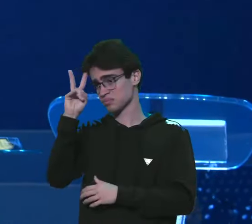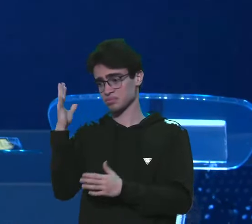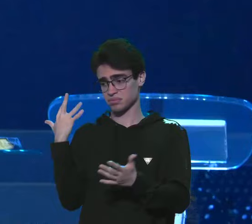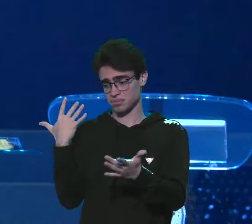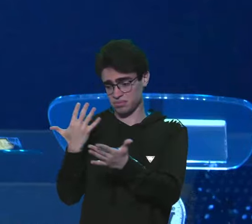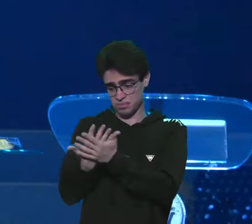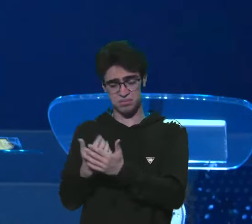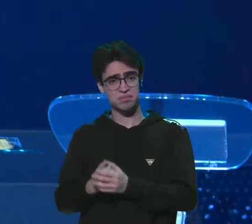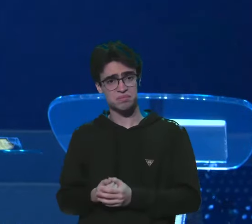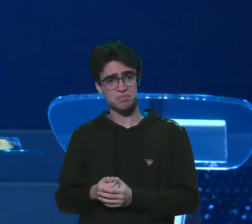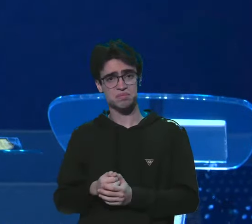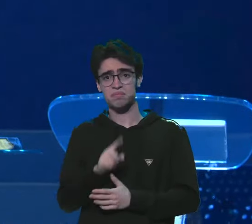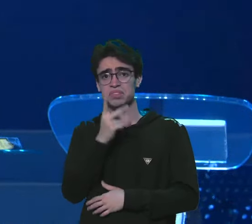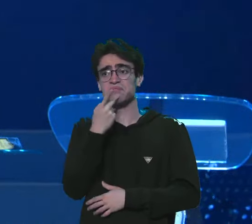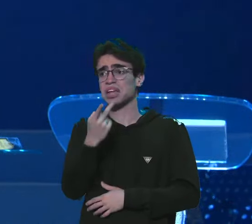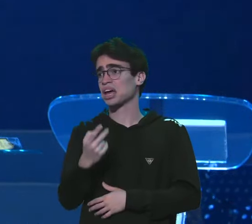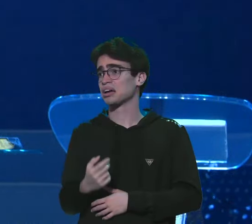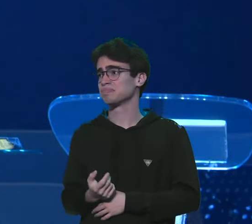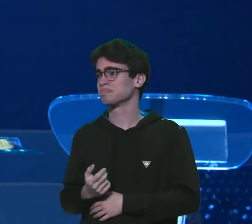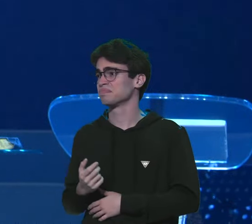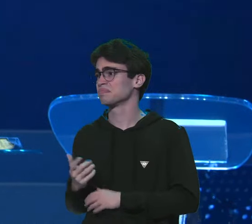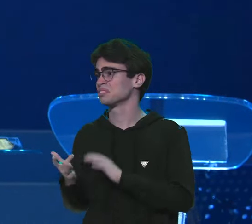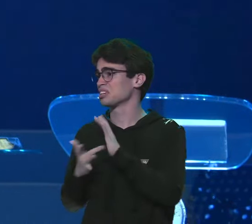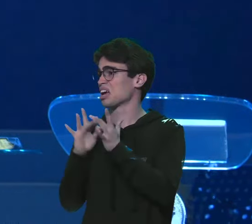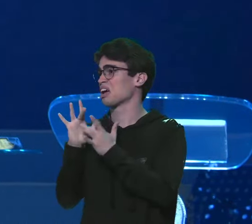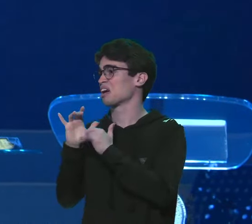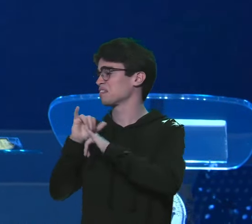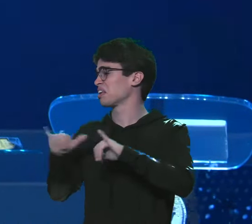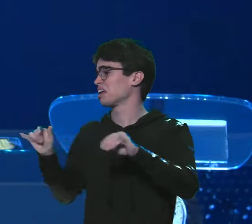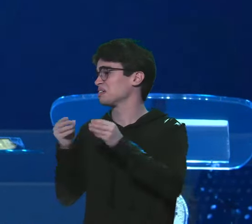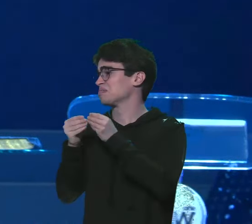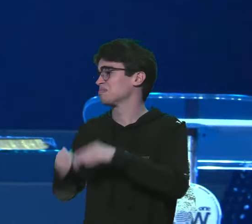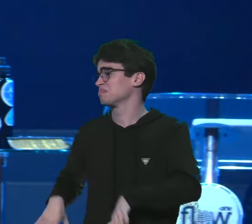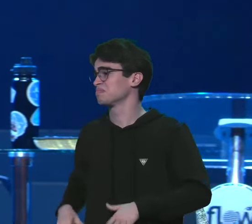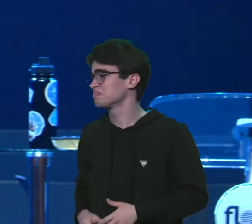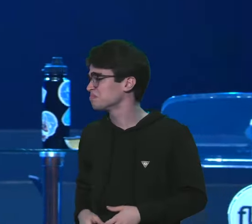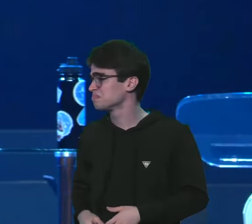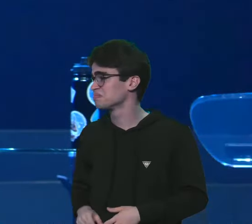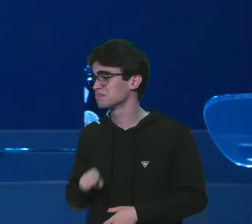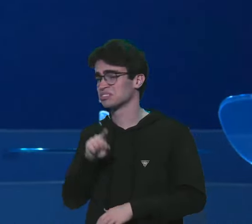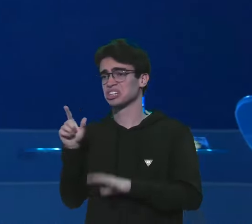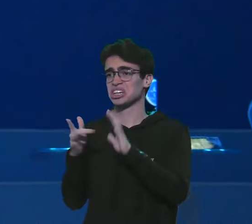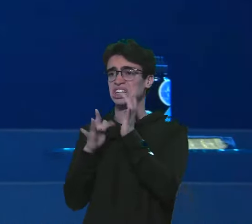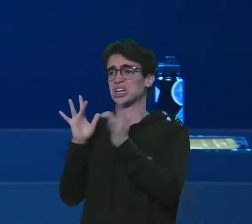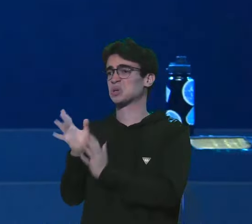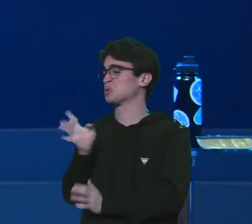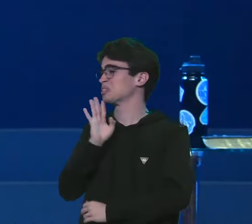falar, não tem como falar de Jesus para eles. Não tem como eles conhecerem Jesus.